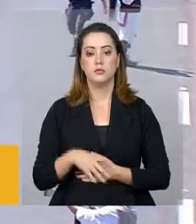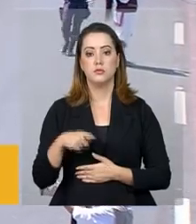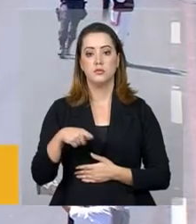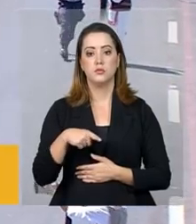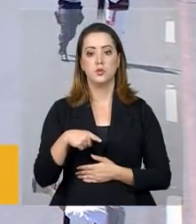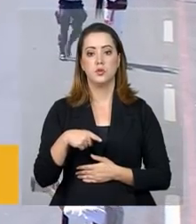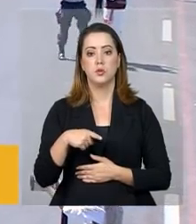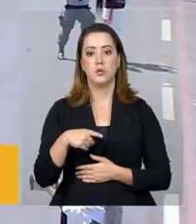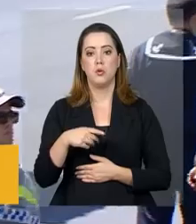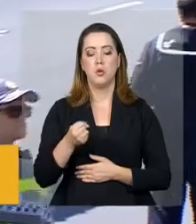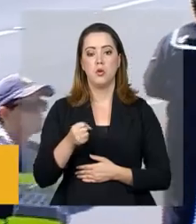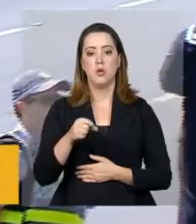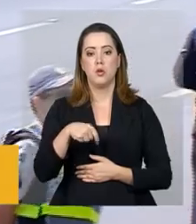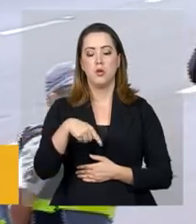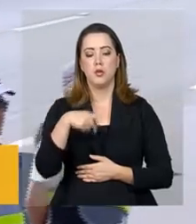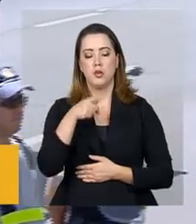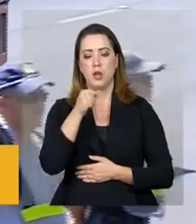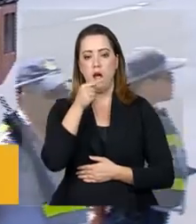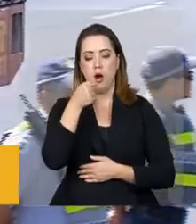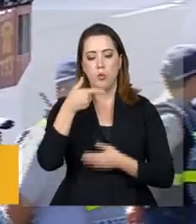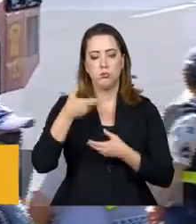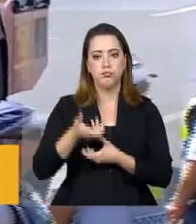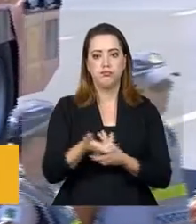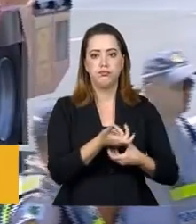Auto-bomba tanque florestal.